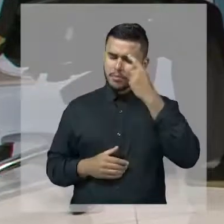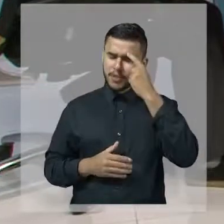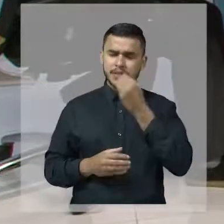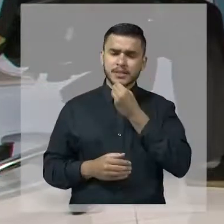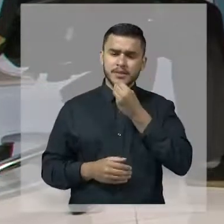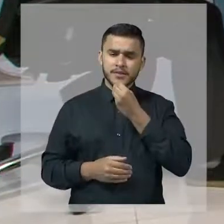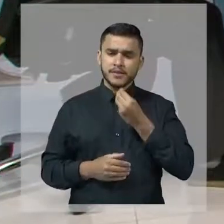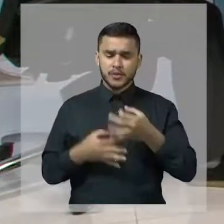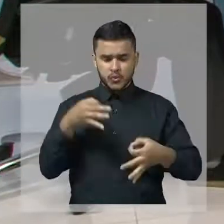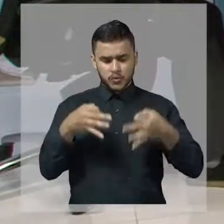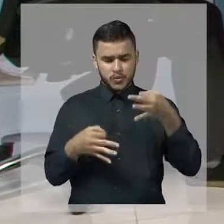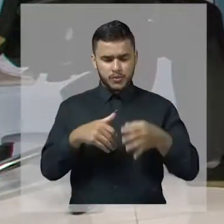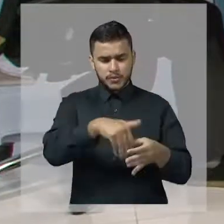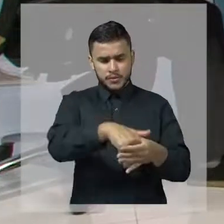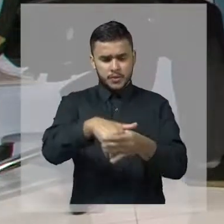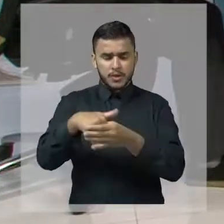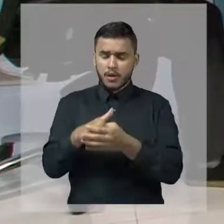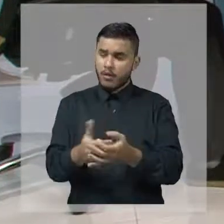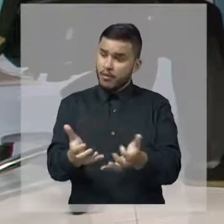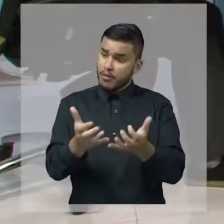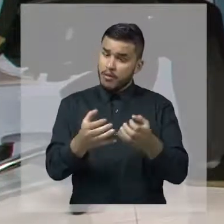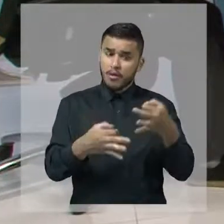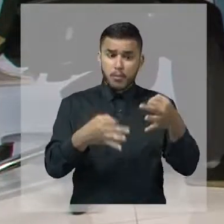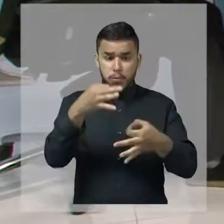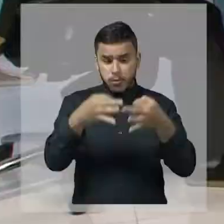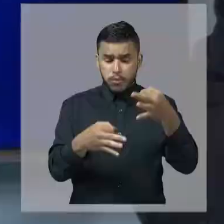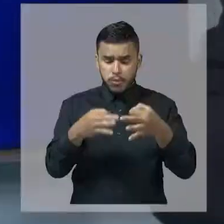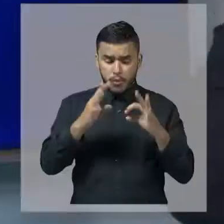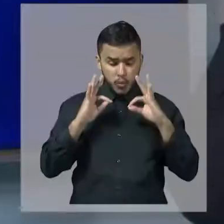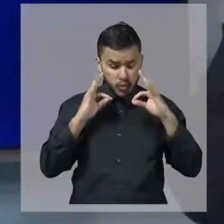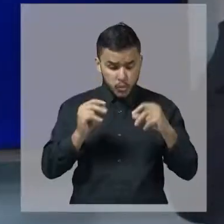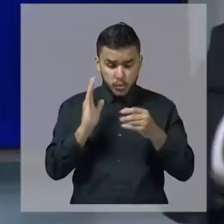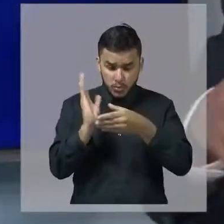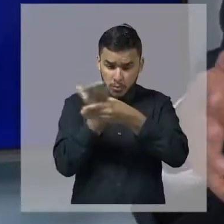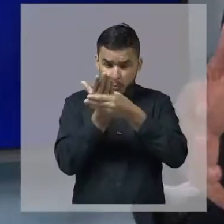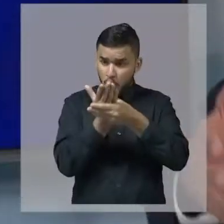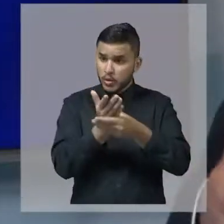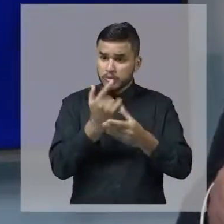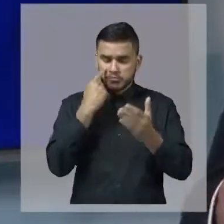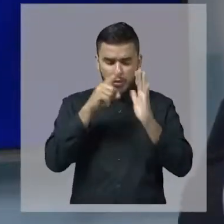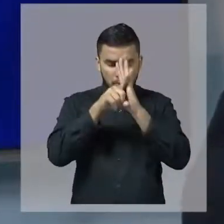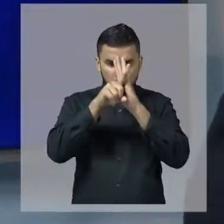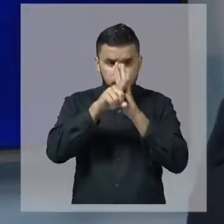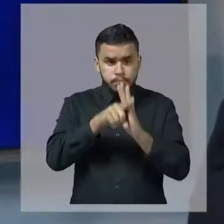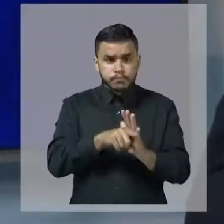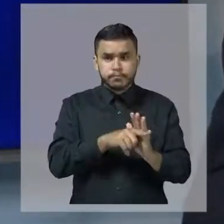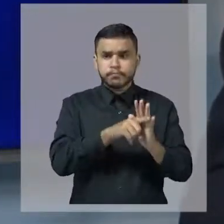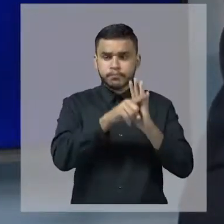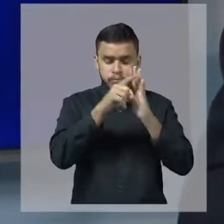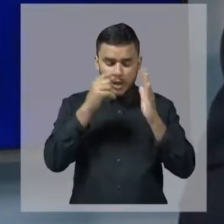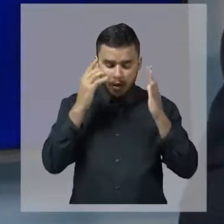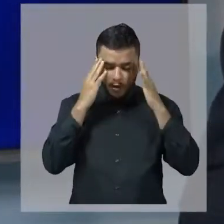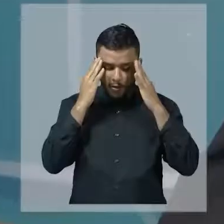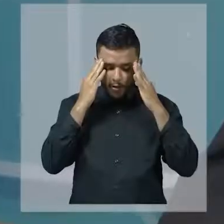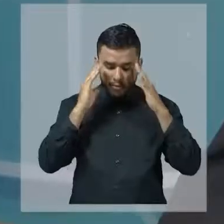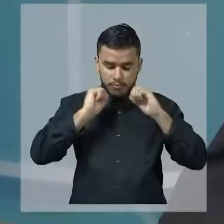criada para fazer o quê? Para julgar os processos no âmbito dos crimes cometidos